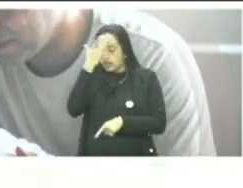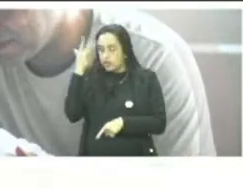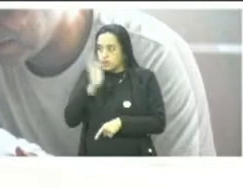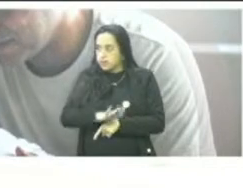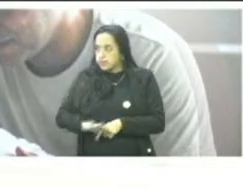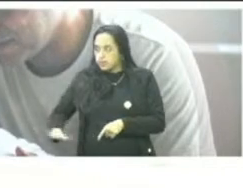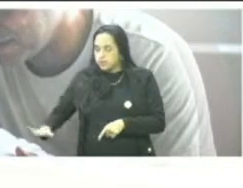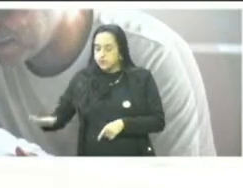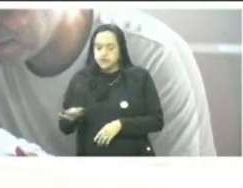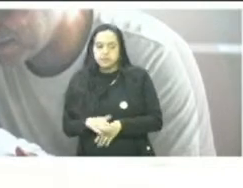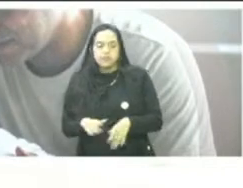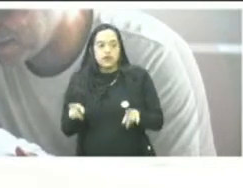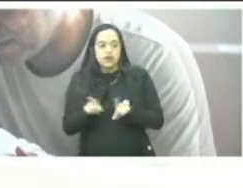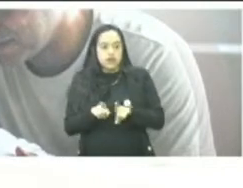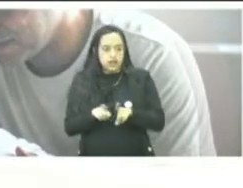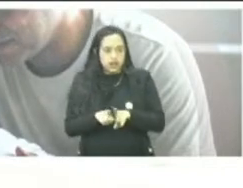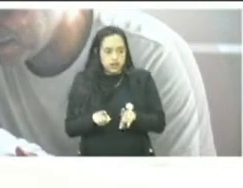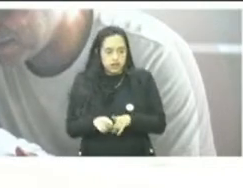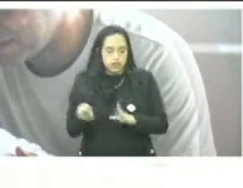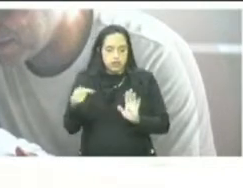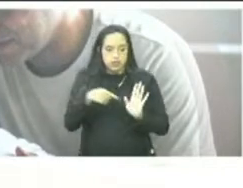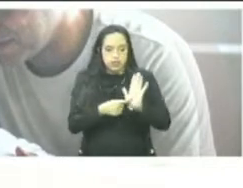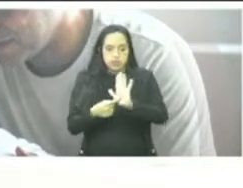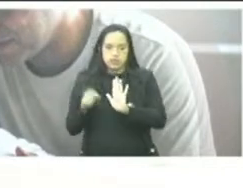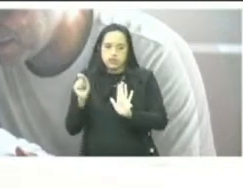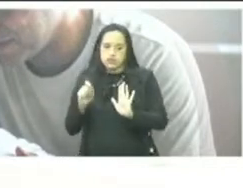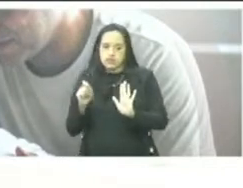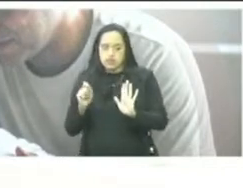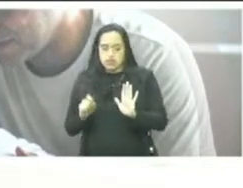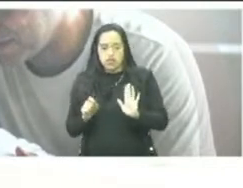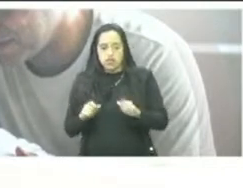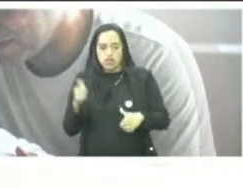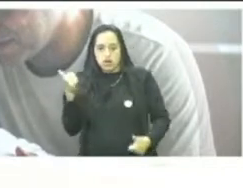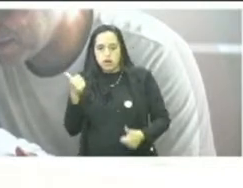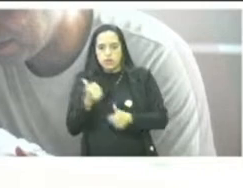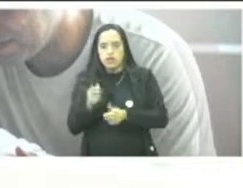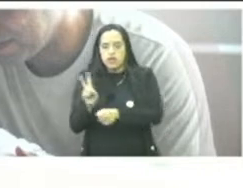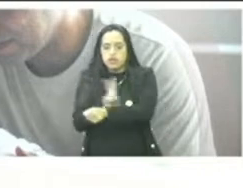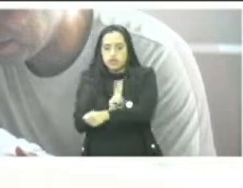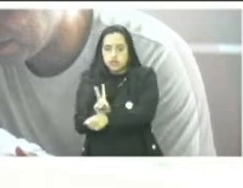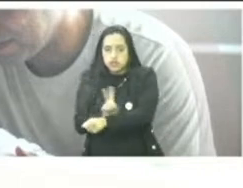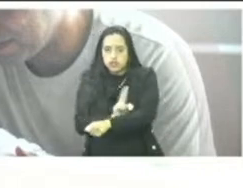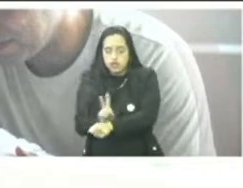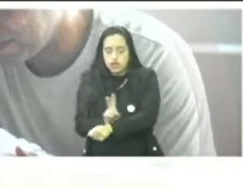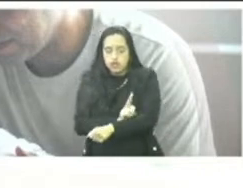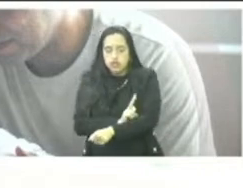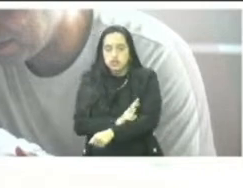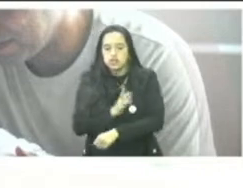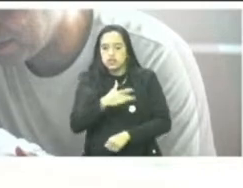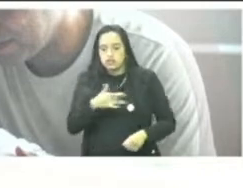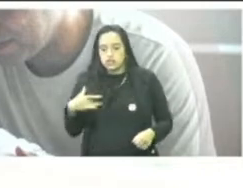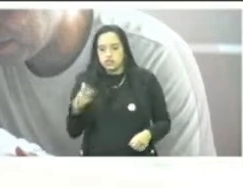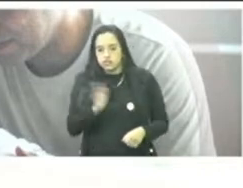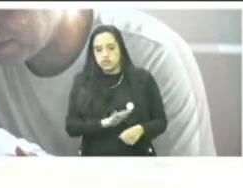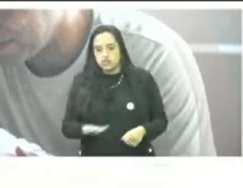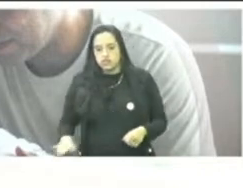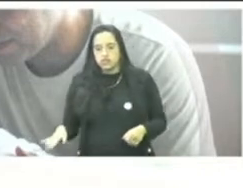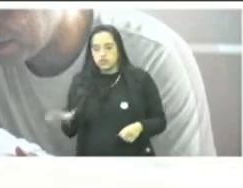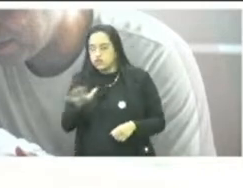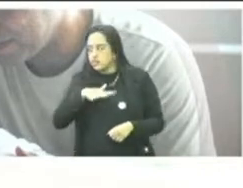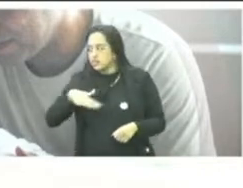aí, obviamente, que isso traz também esse apoio à vigilância na saúde infantil de uma forma geral,